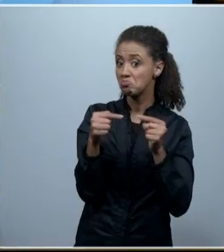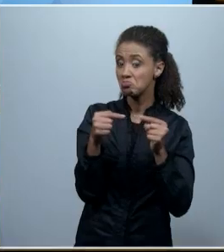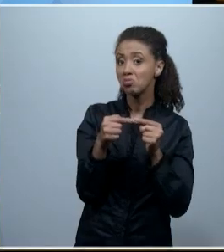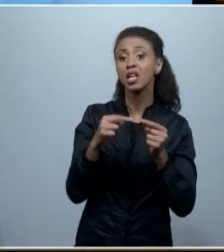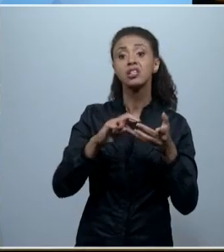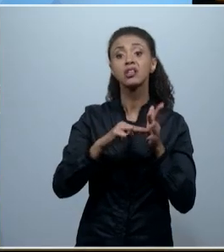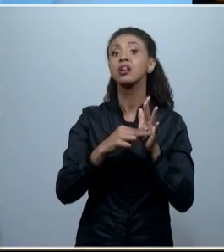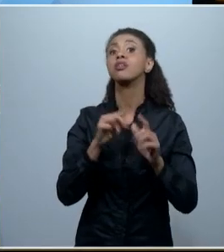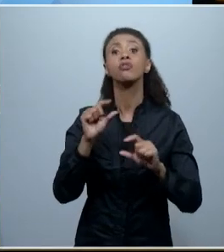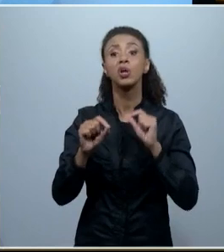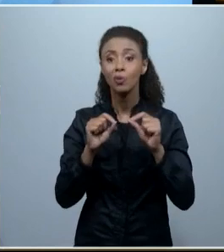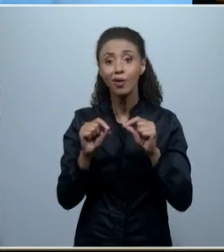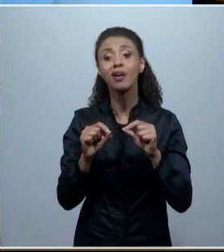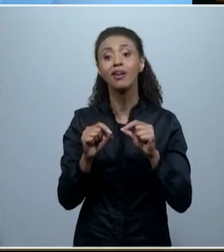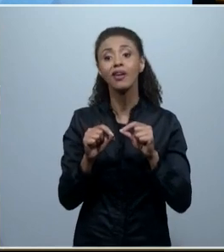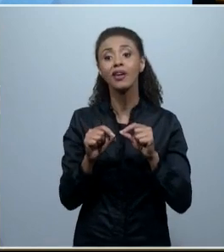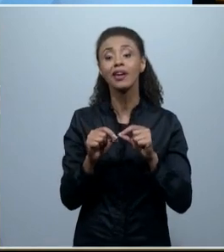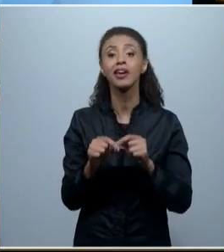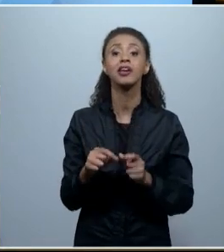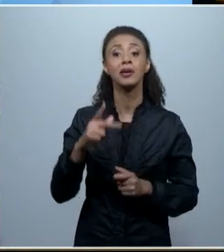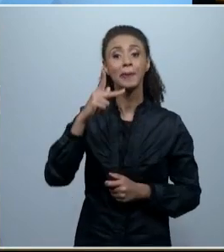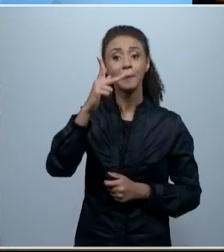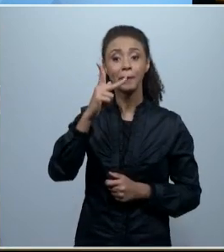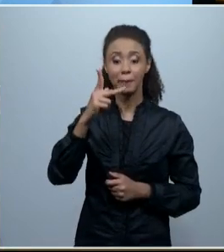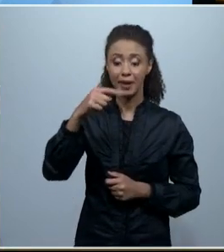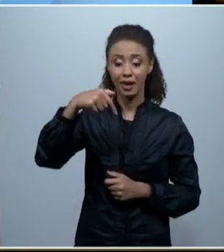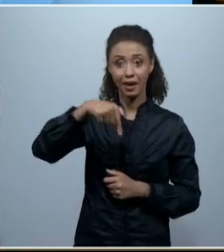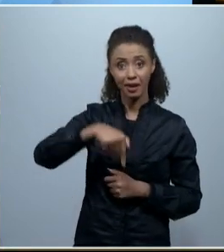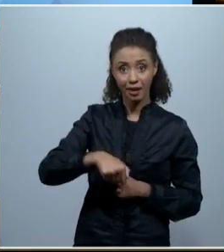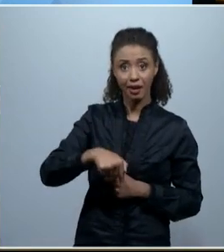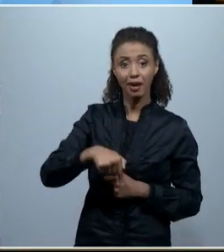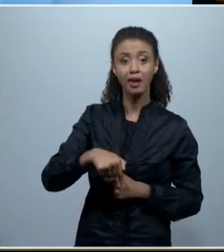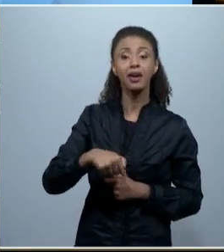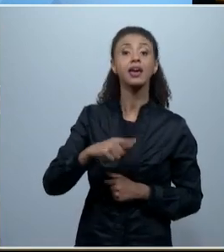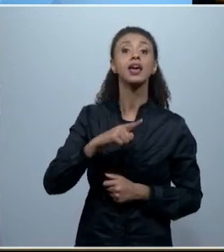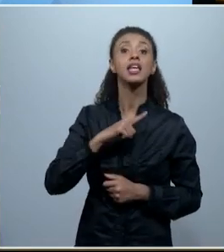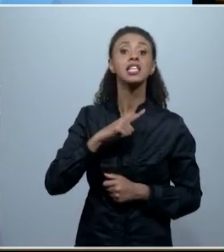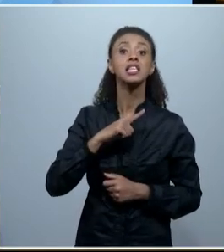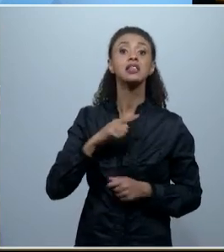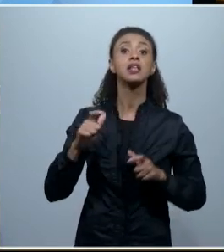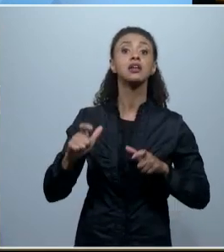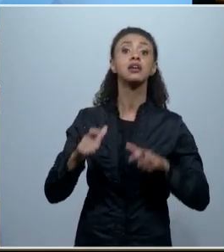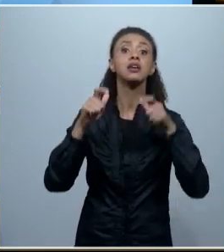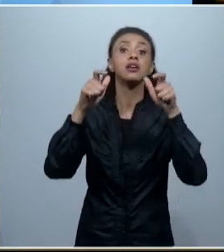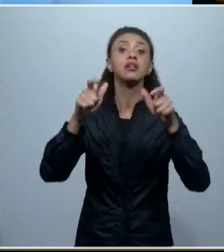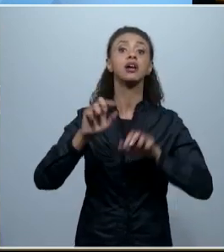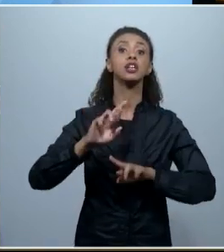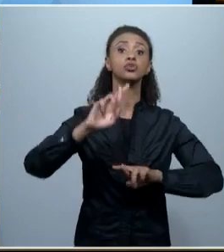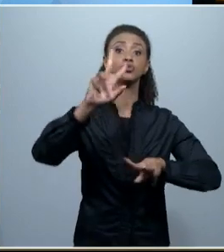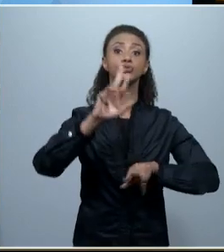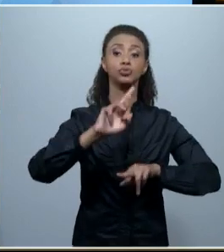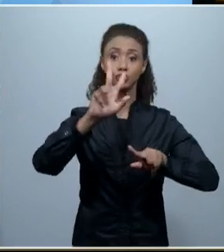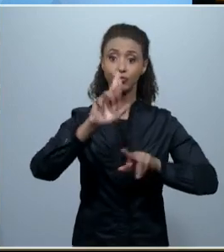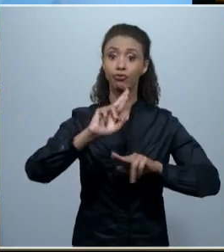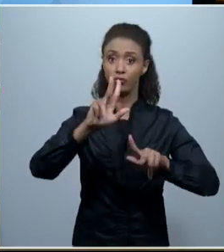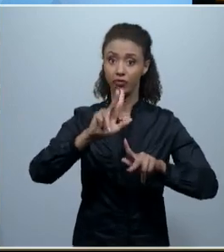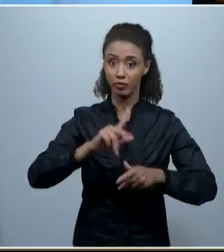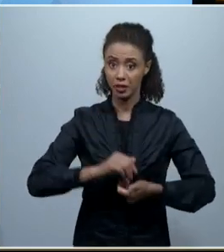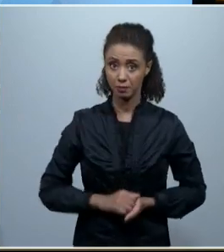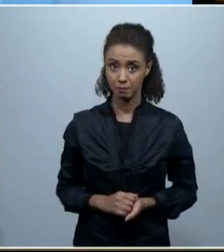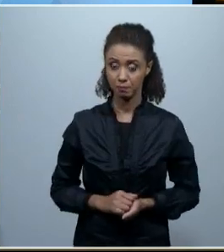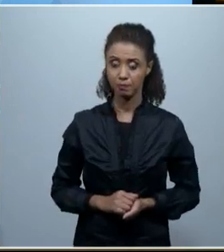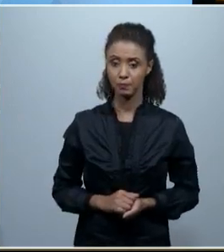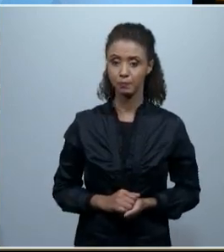ponto r que os pontos p que pertencem à lados distintos dos semi planos determinados pela reta é